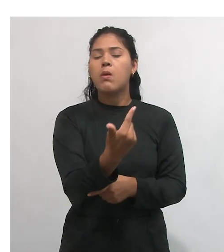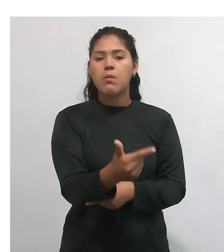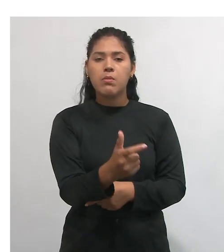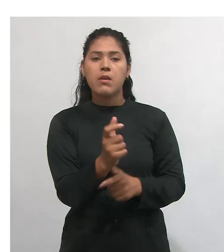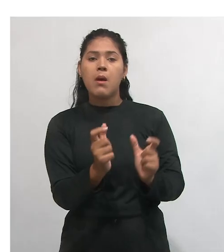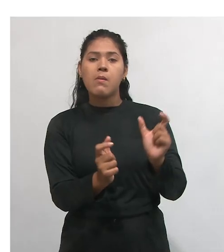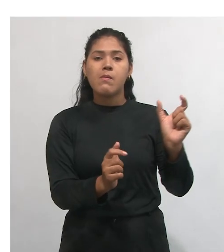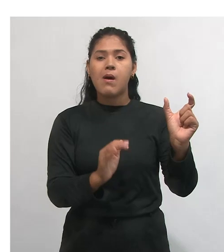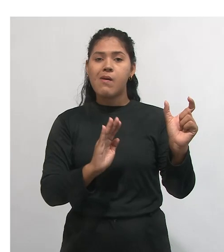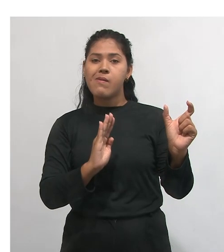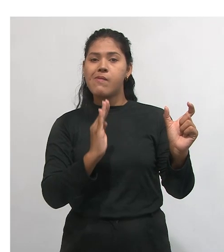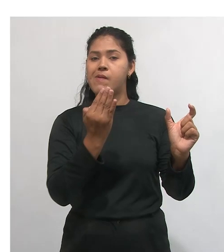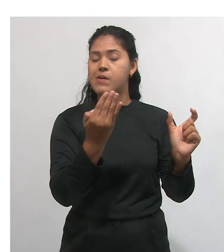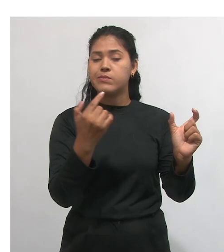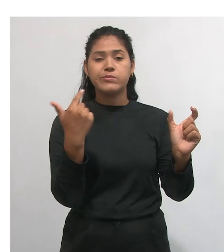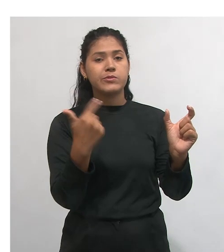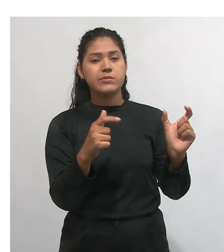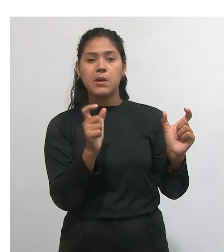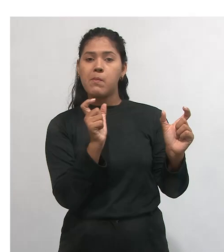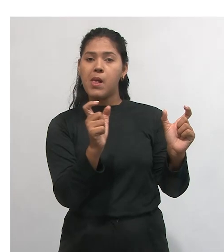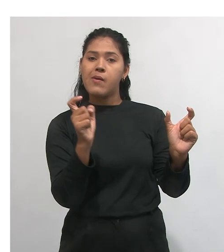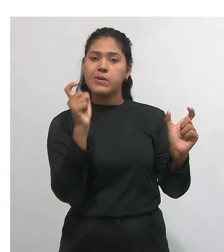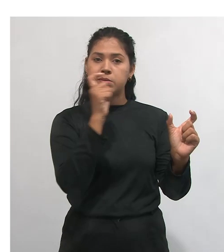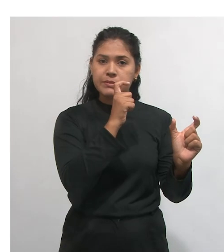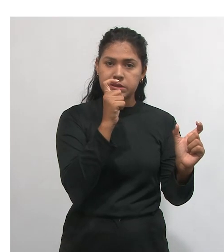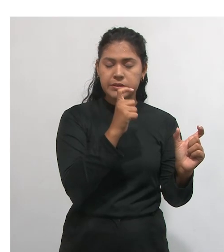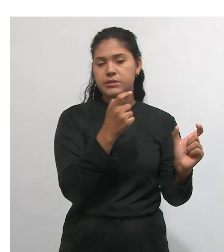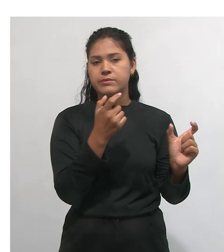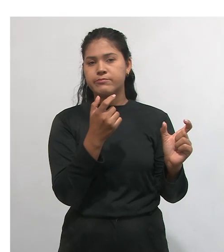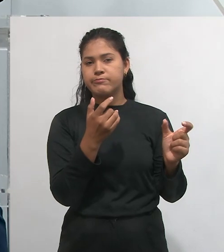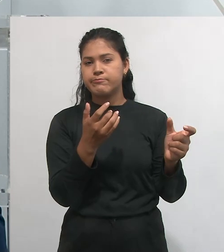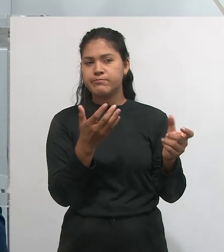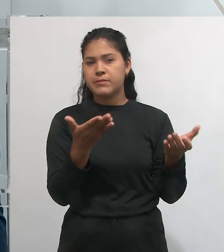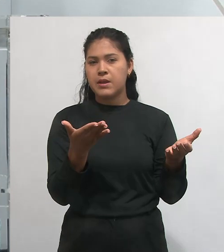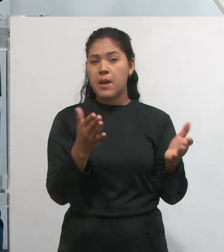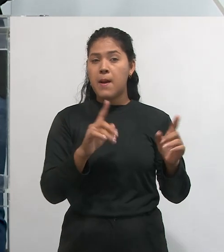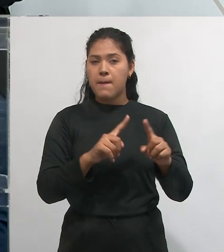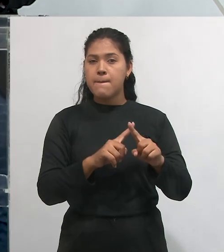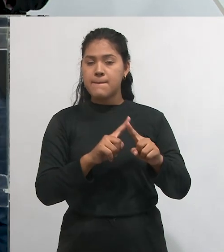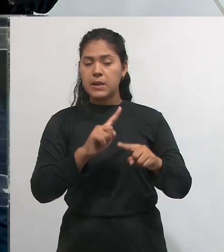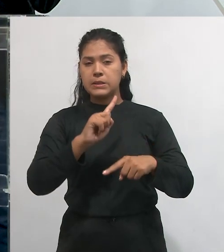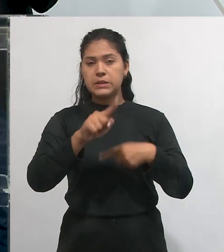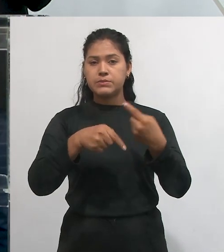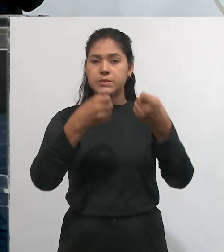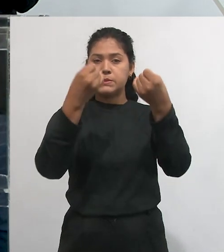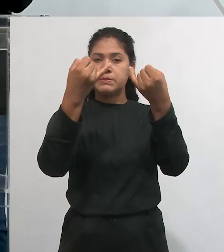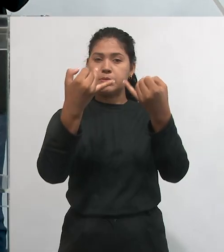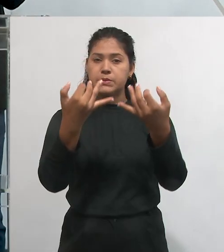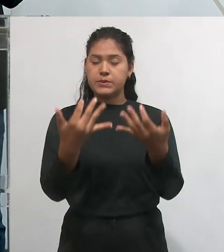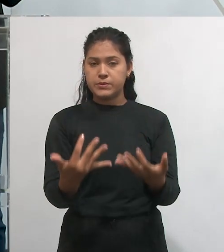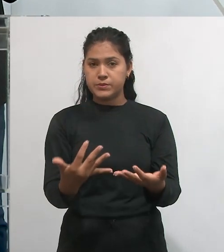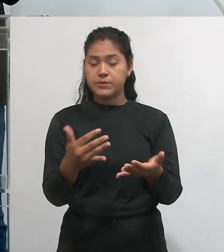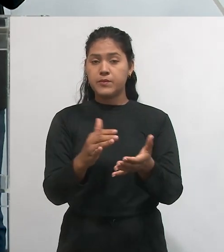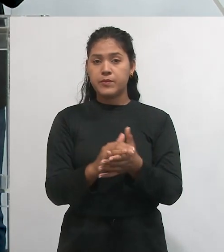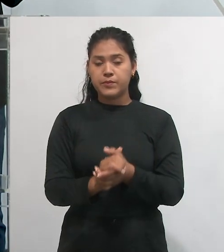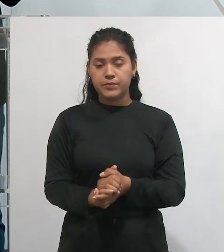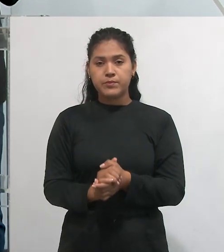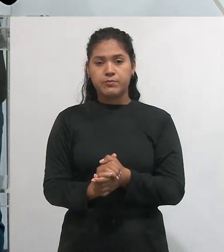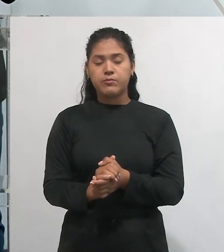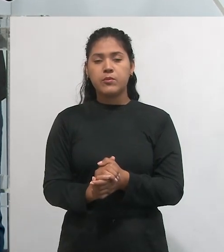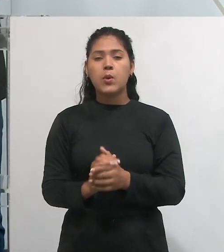realidades metafísicas, né, que são as realidades abstratas. Não vamos aqui falar de metafísica, propriamente dito, mas eu tenho que explicar para vocês